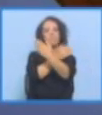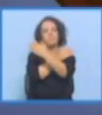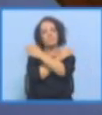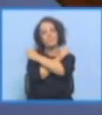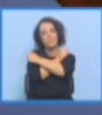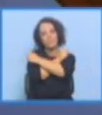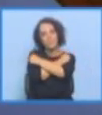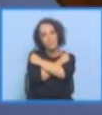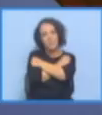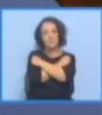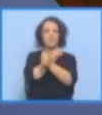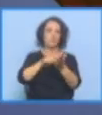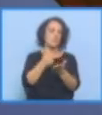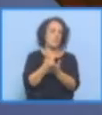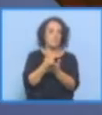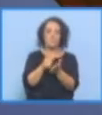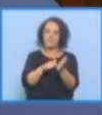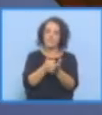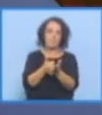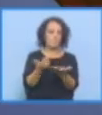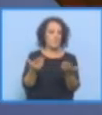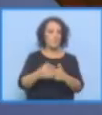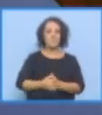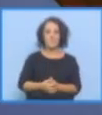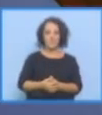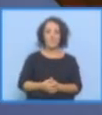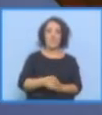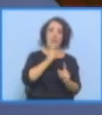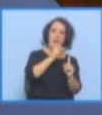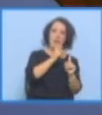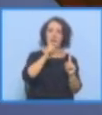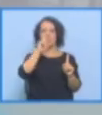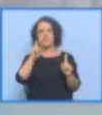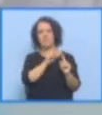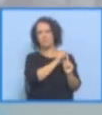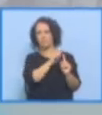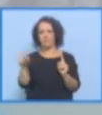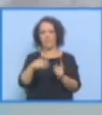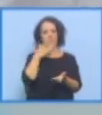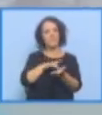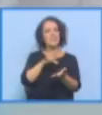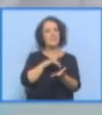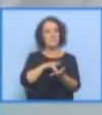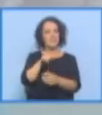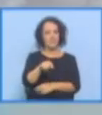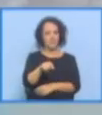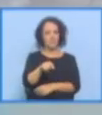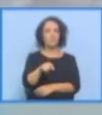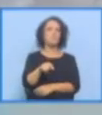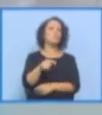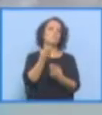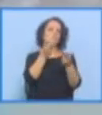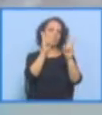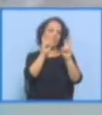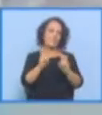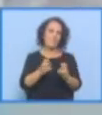sempre pronto. De A a Z percorrem-se neste livro alguns